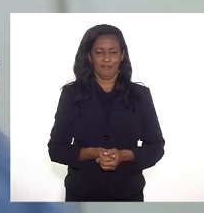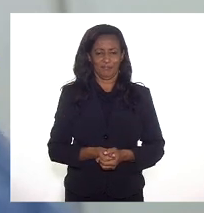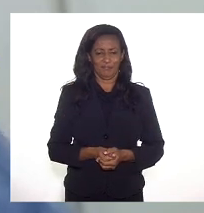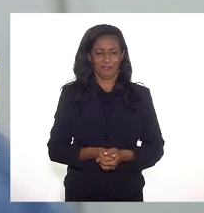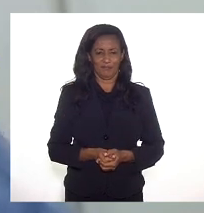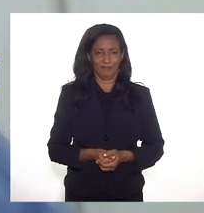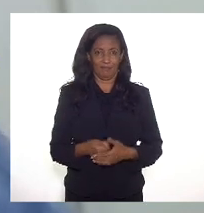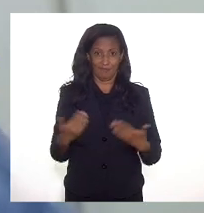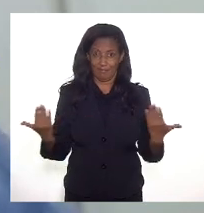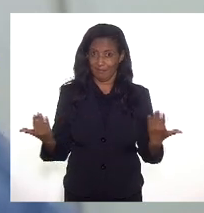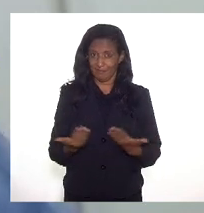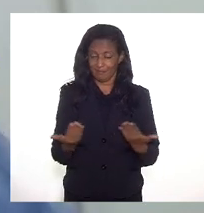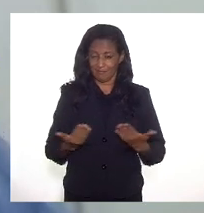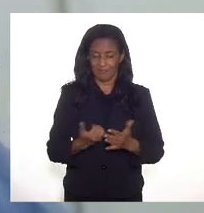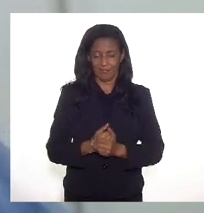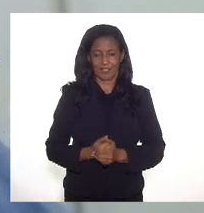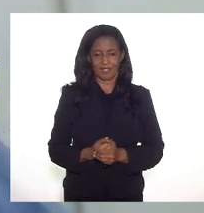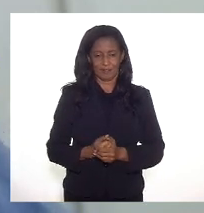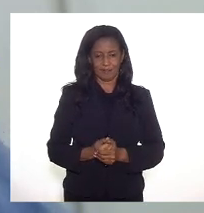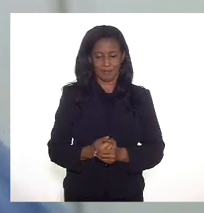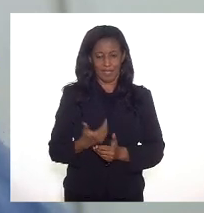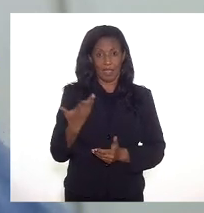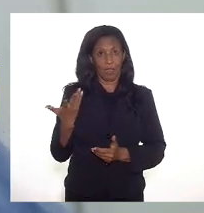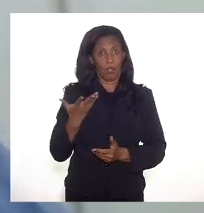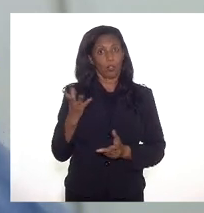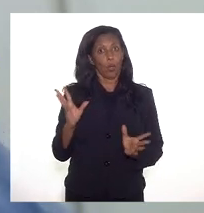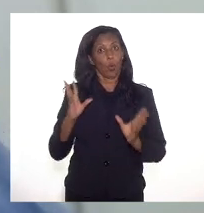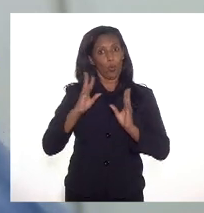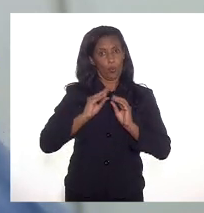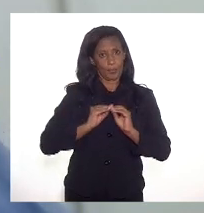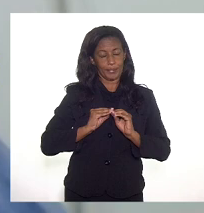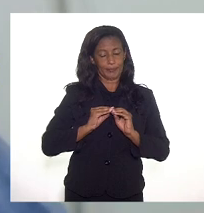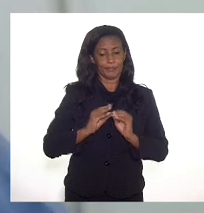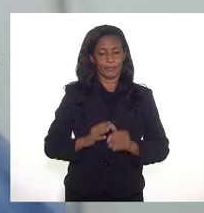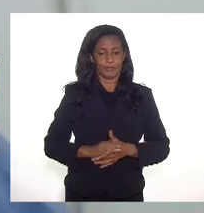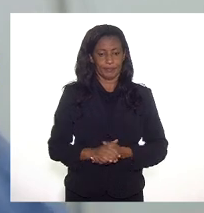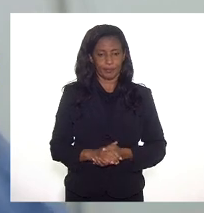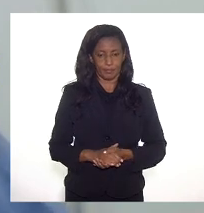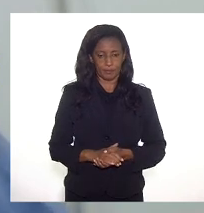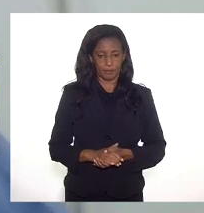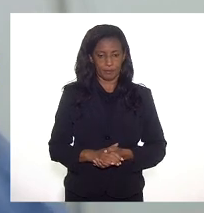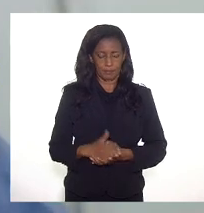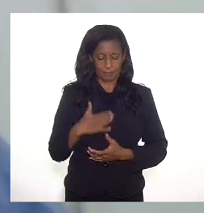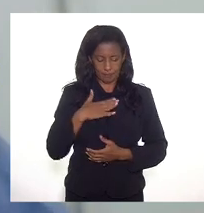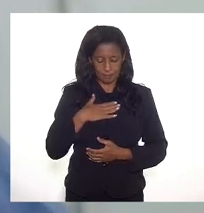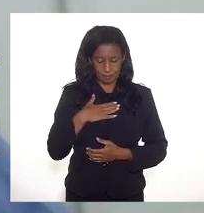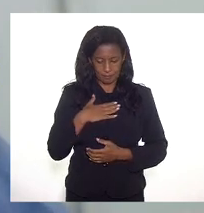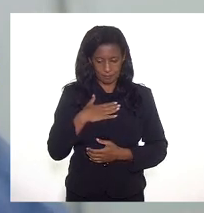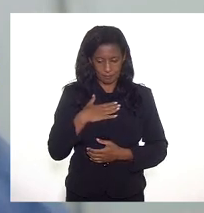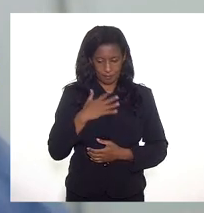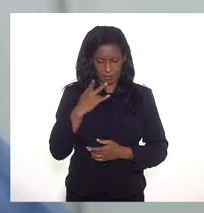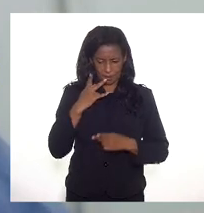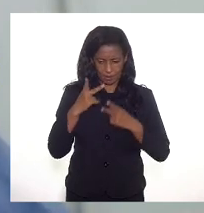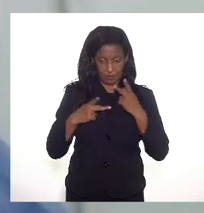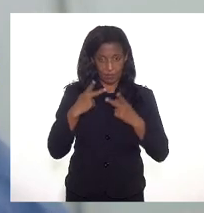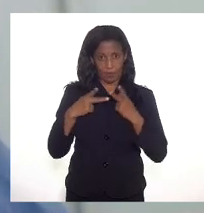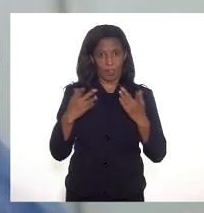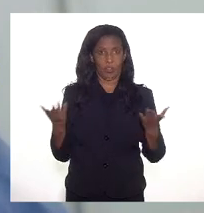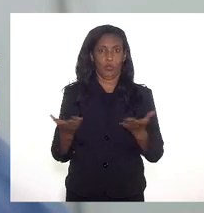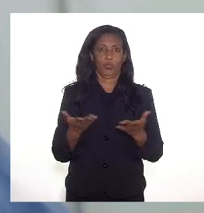isso, eu queria complementar a minha fala de